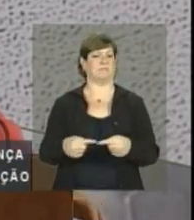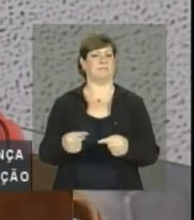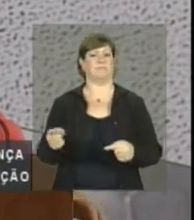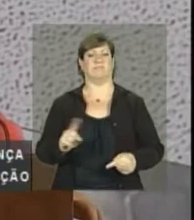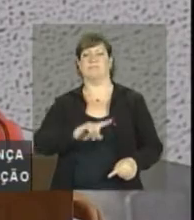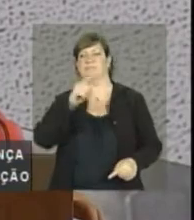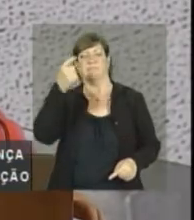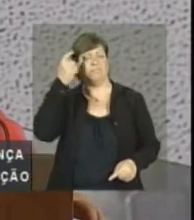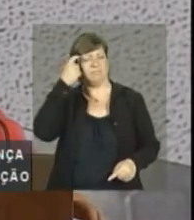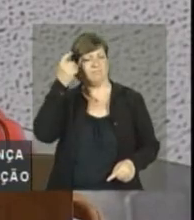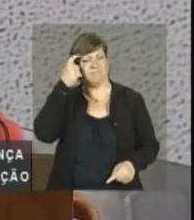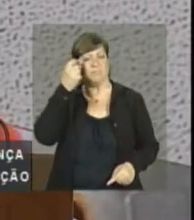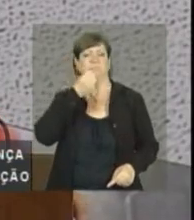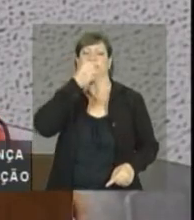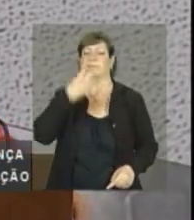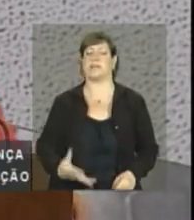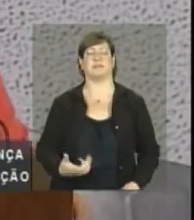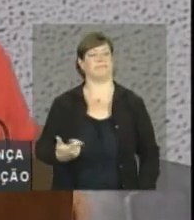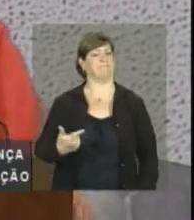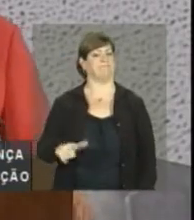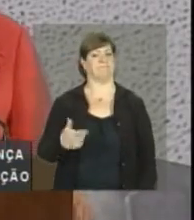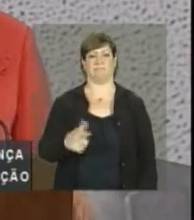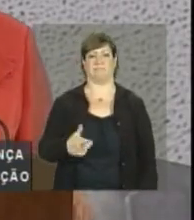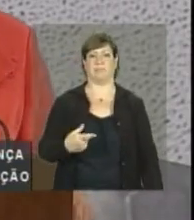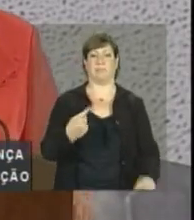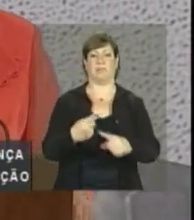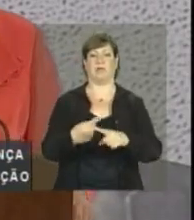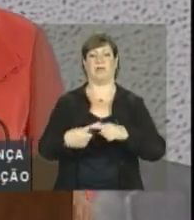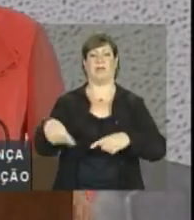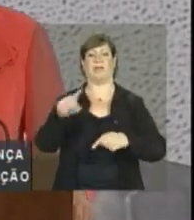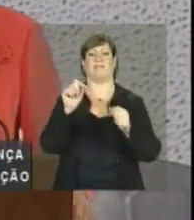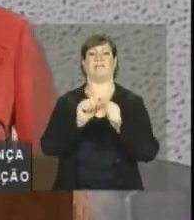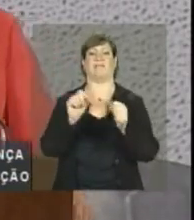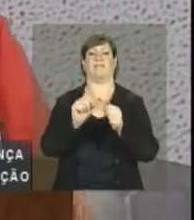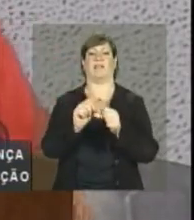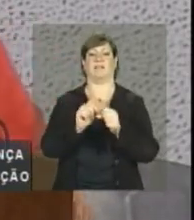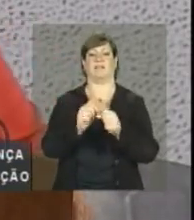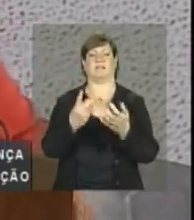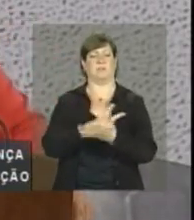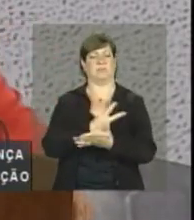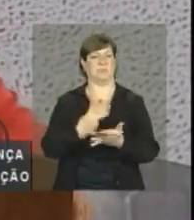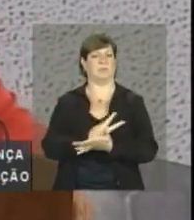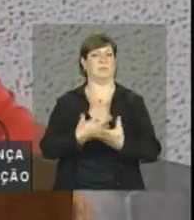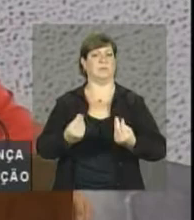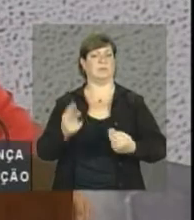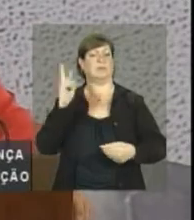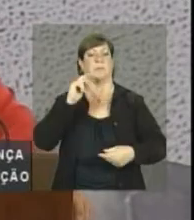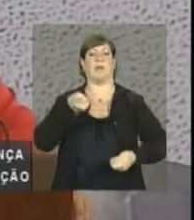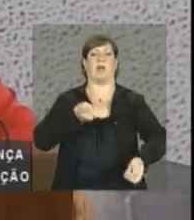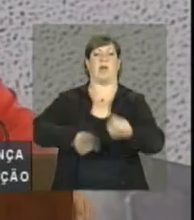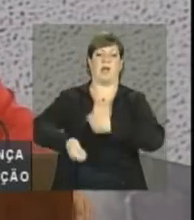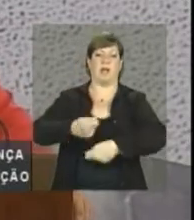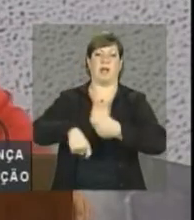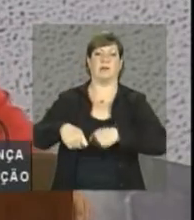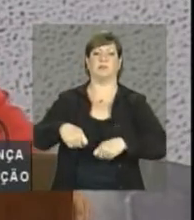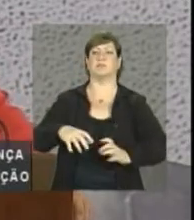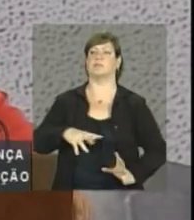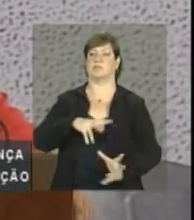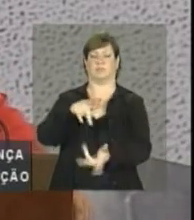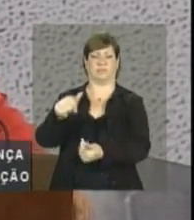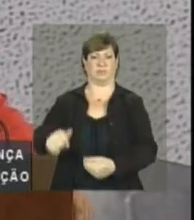inconsequente do ponto de vista do que ela produz sobre os mercados